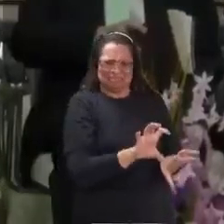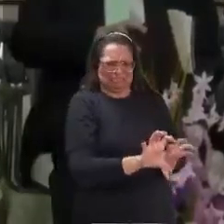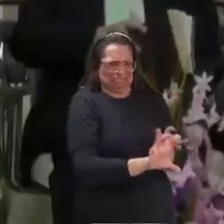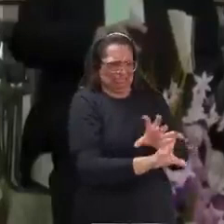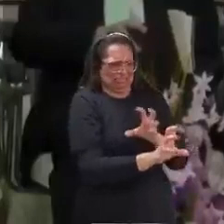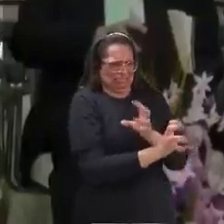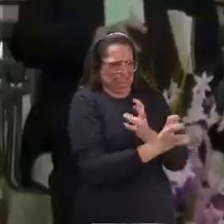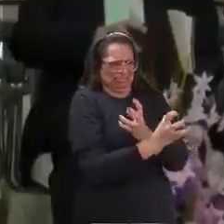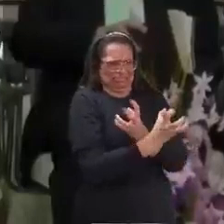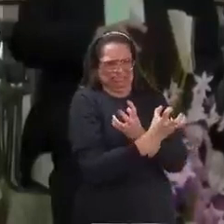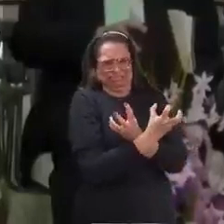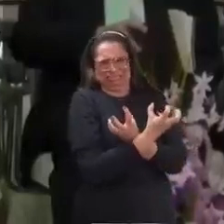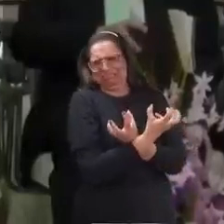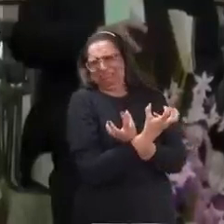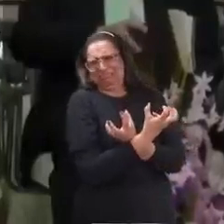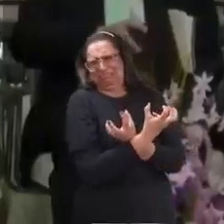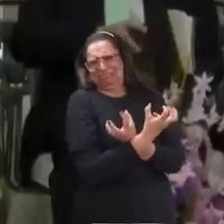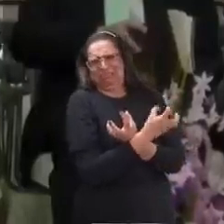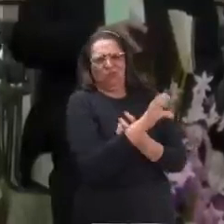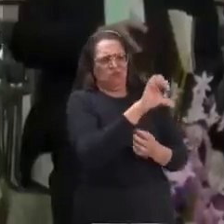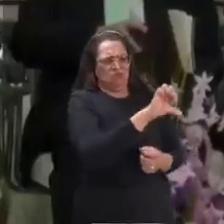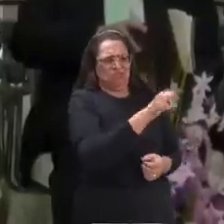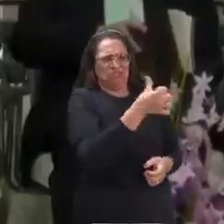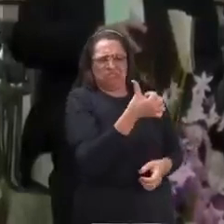4% do seu território é o que sobra.